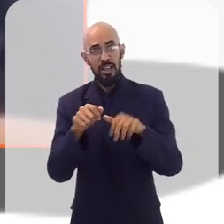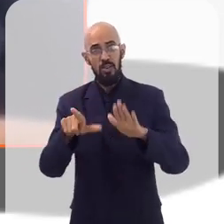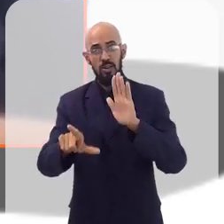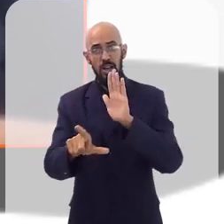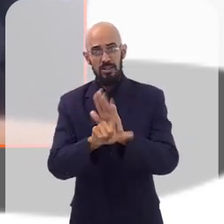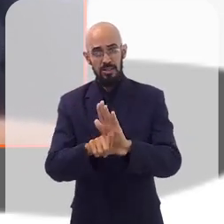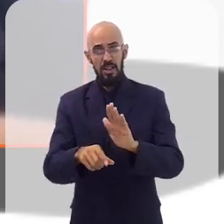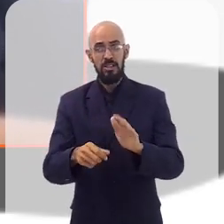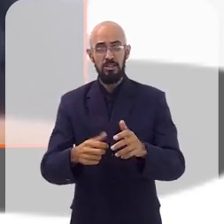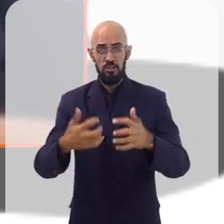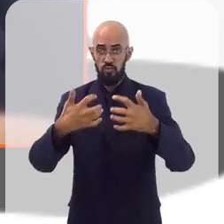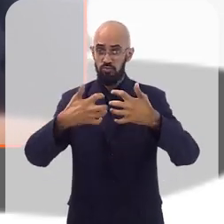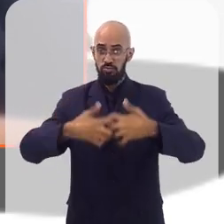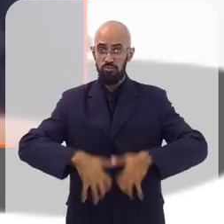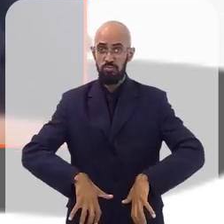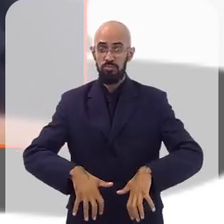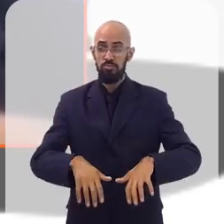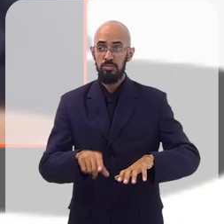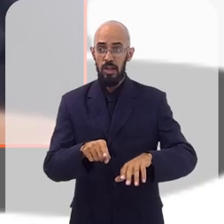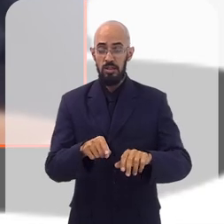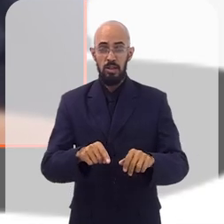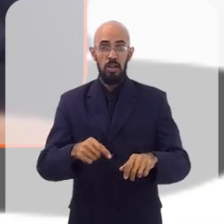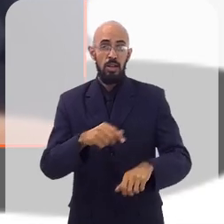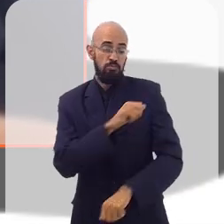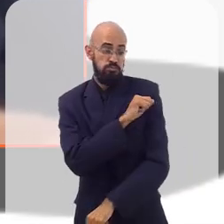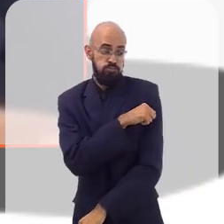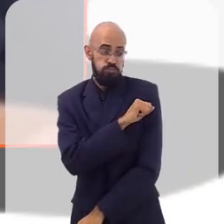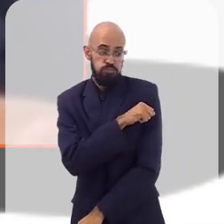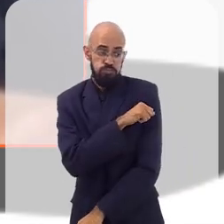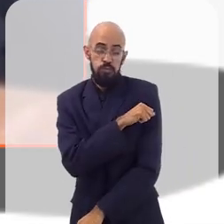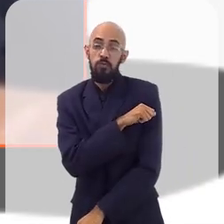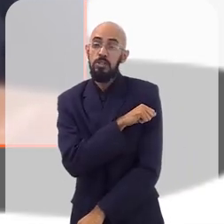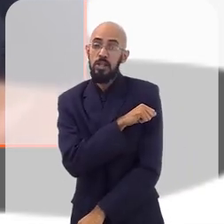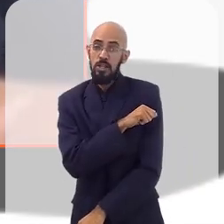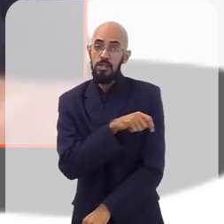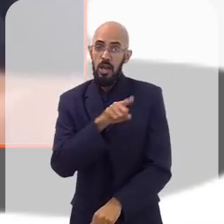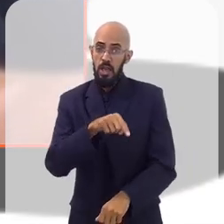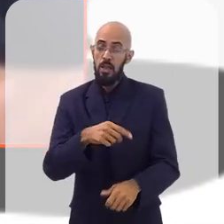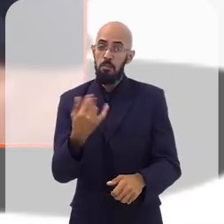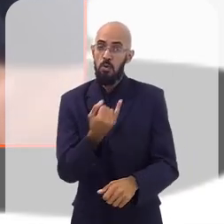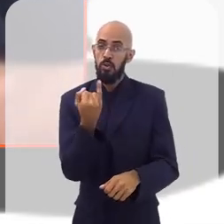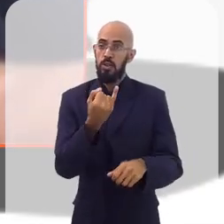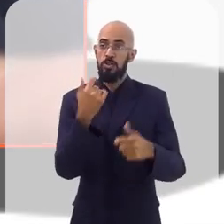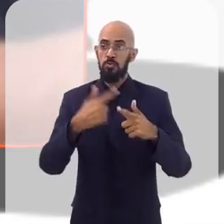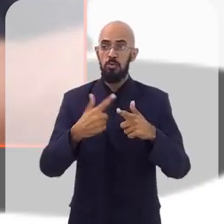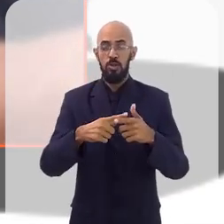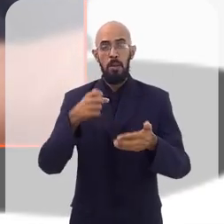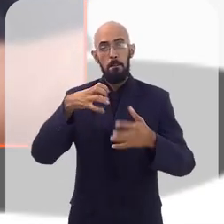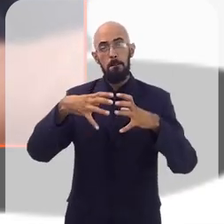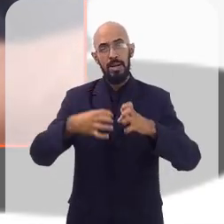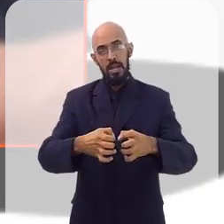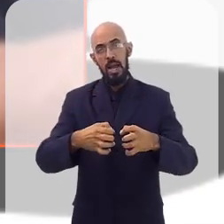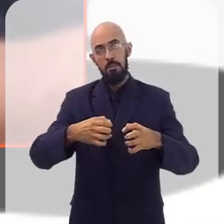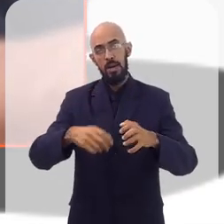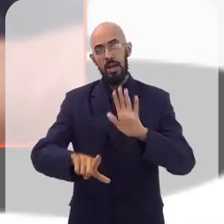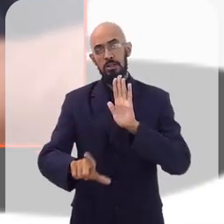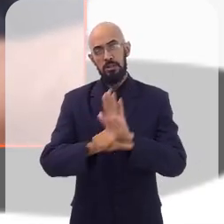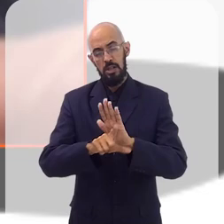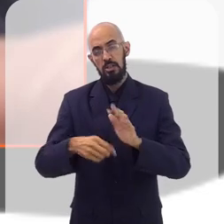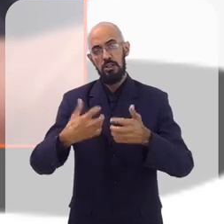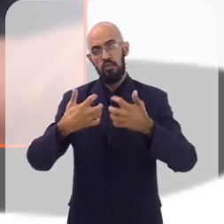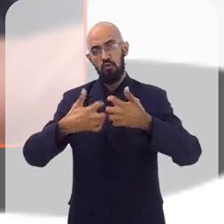sejam cumpridas que o mais importante do legislador é fazer as leis mas também